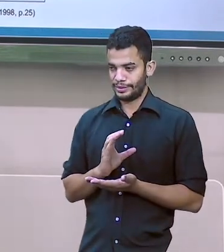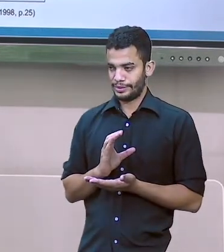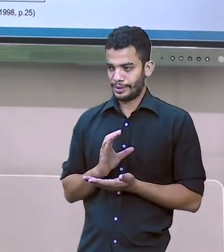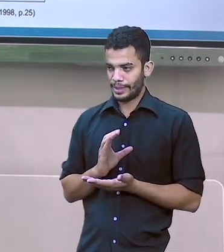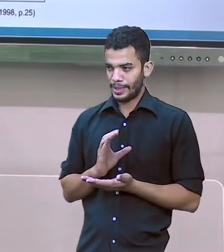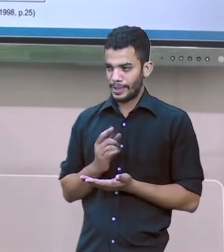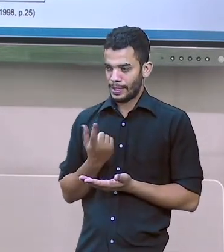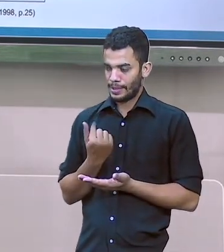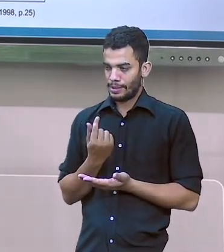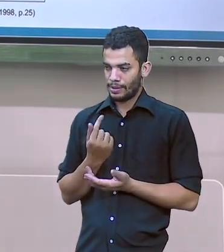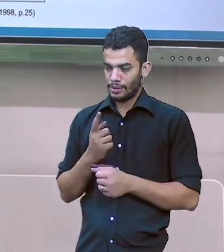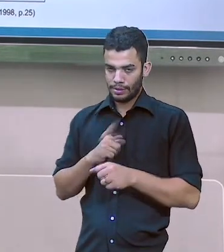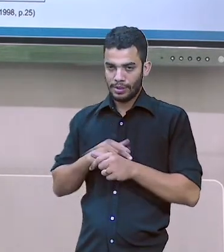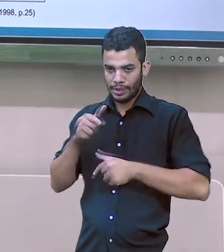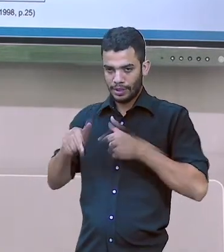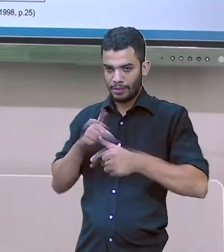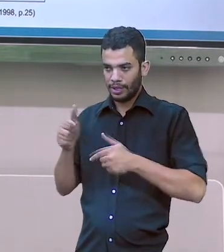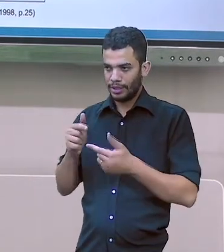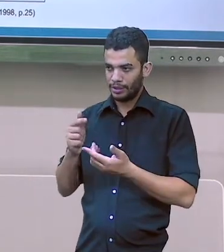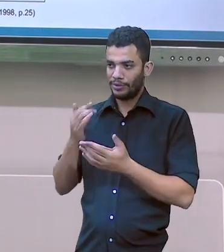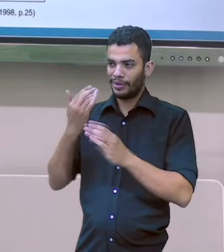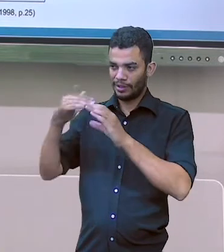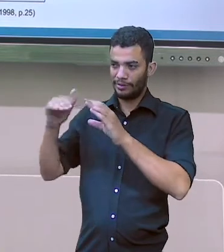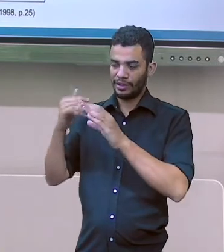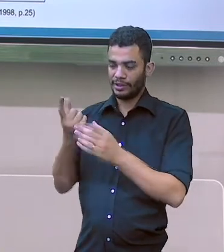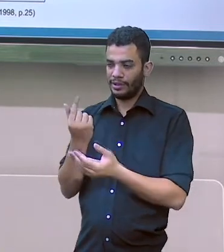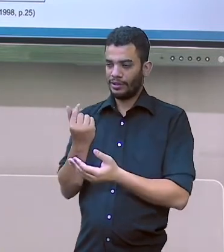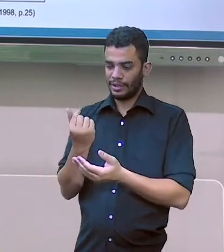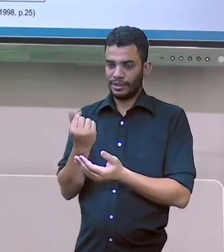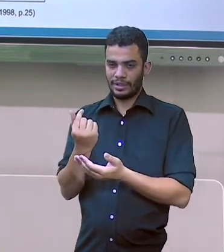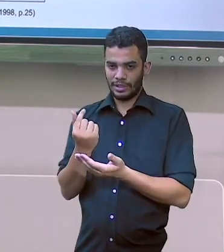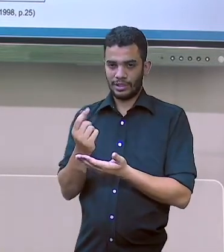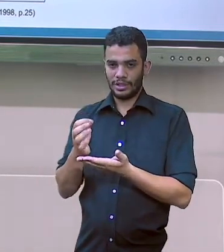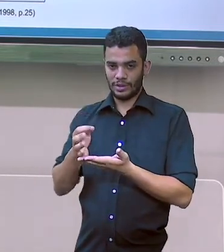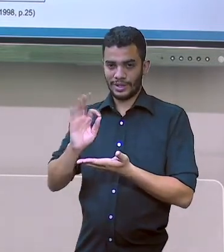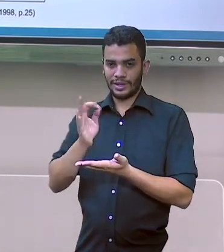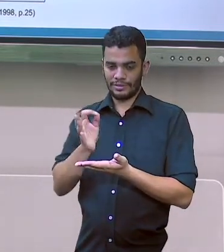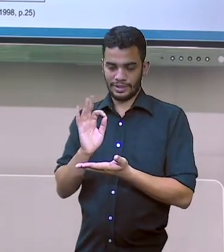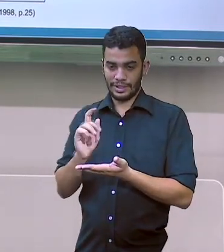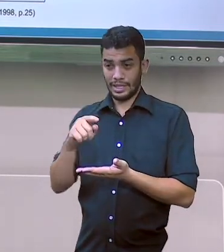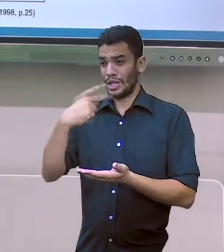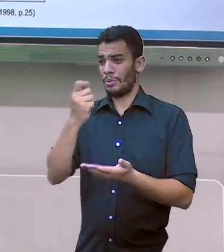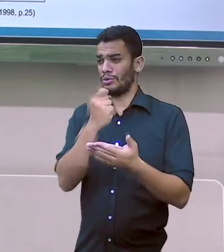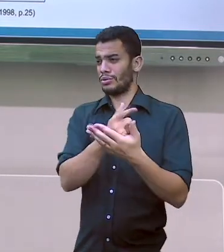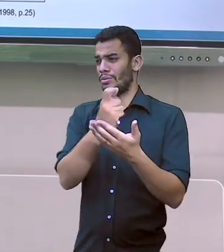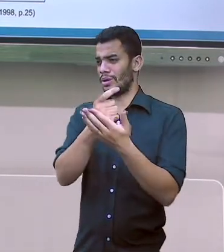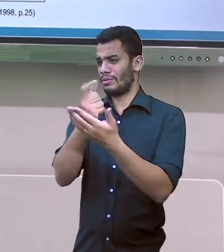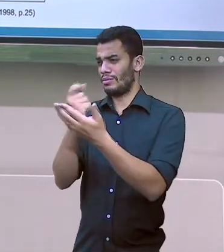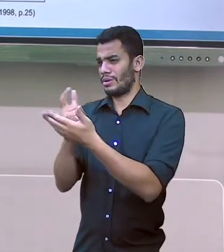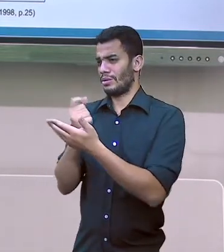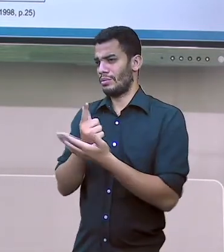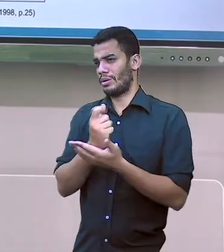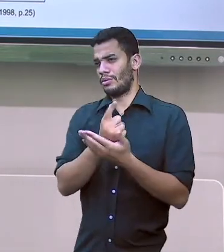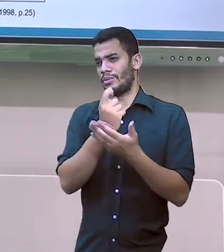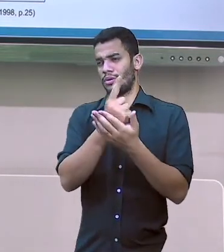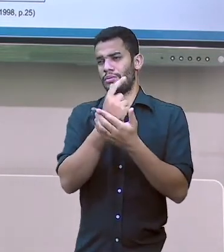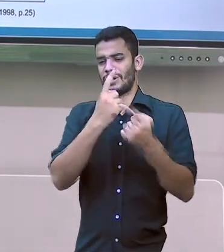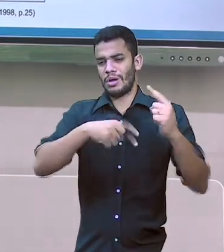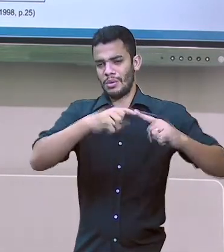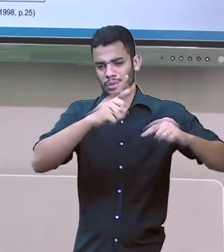café. Só que aí o mundo vai passar por algumas situações e vai forçar